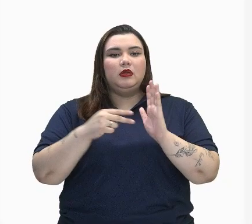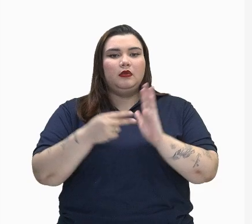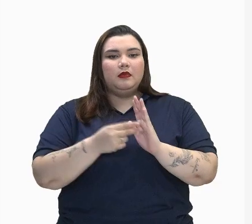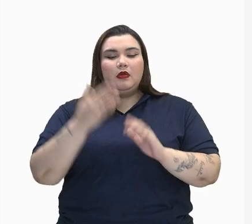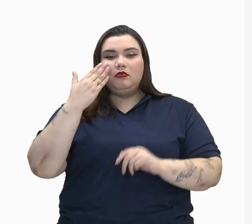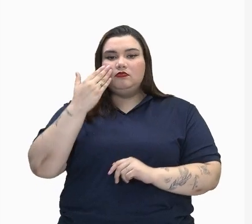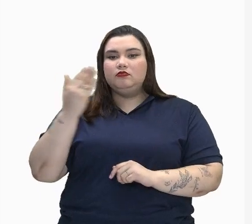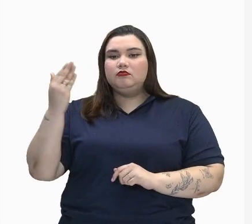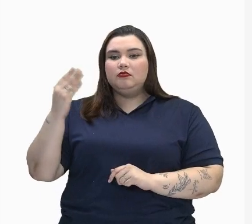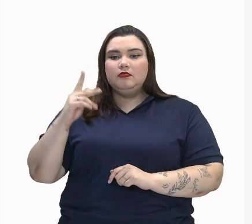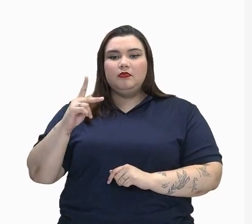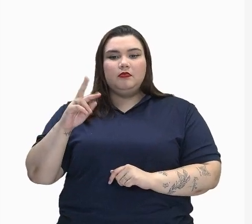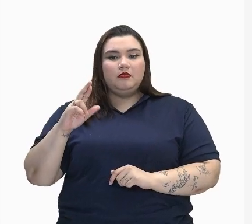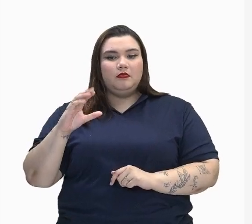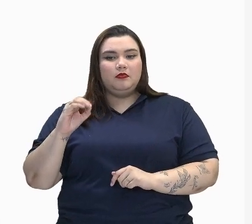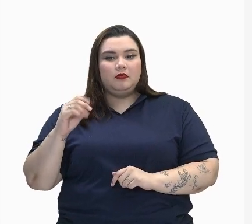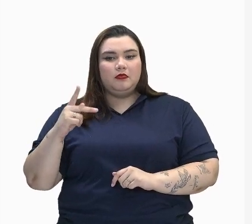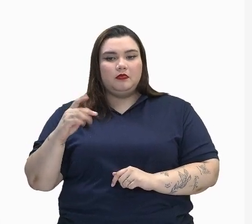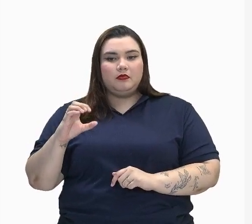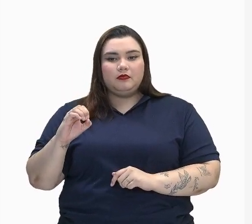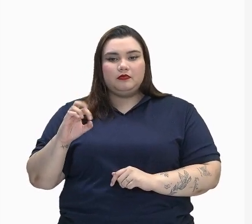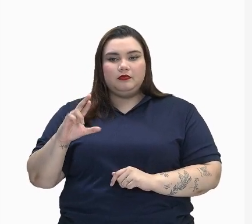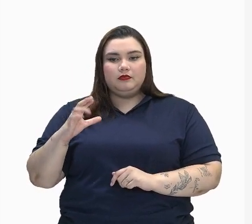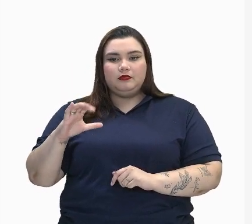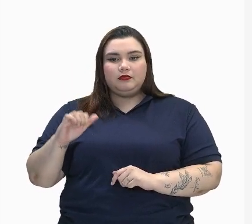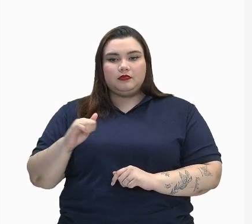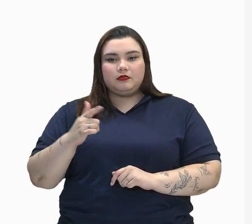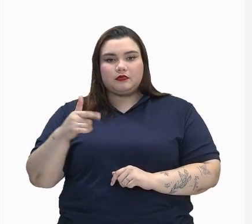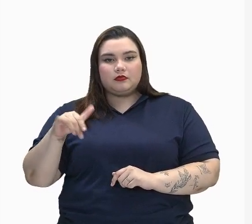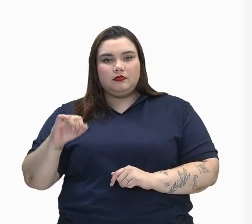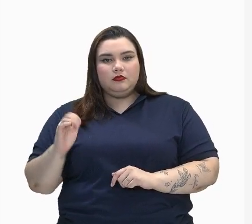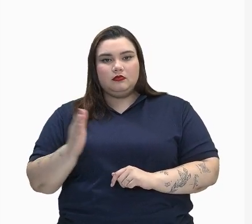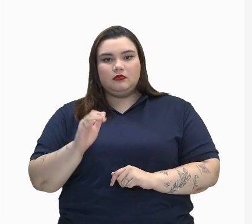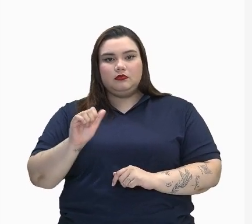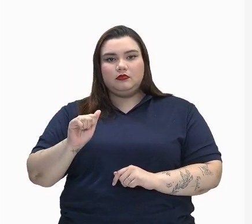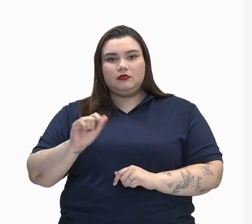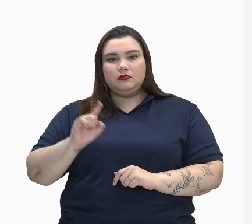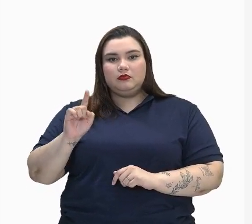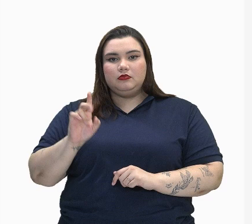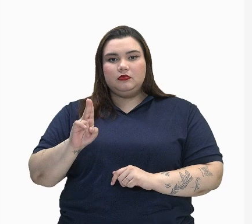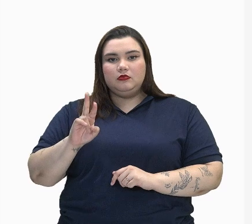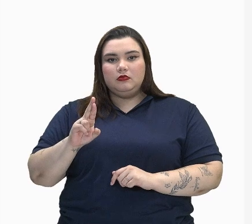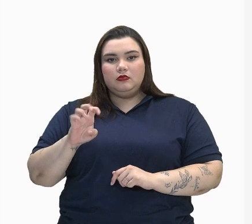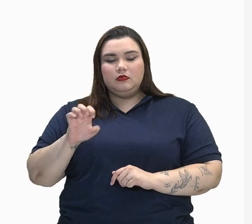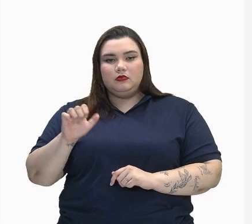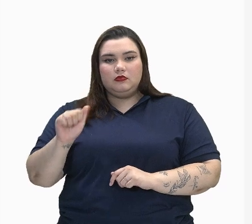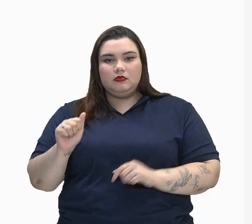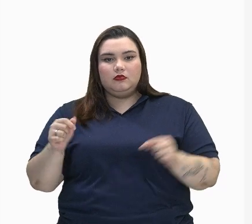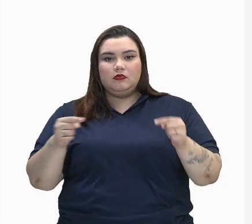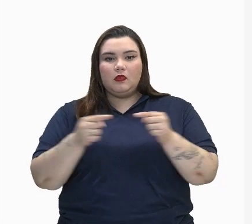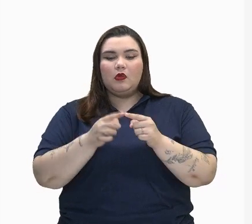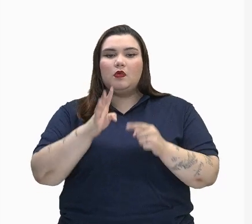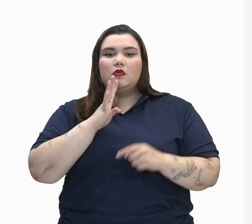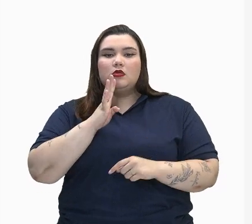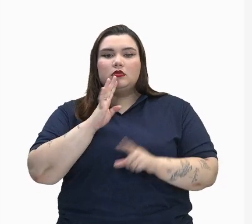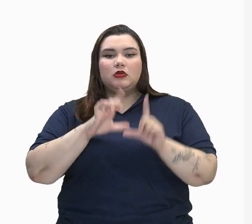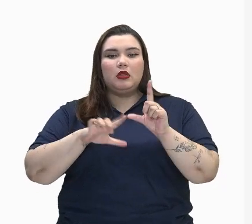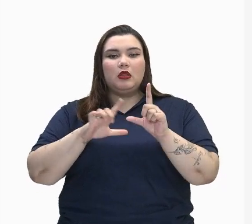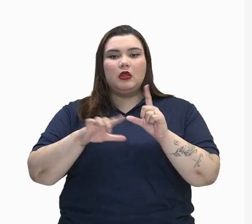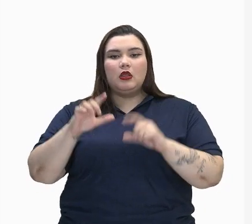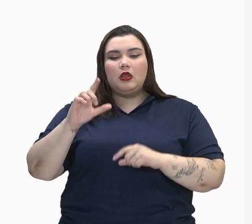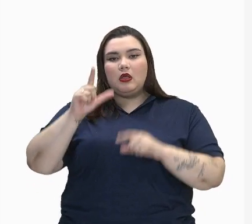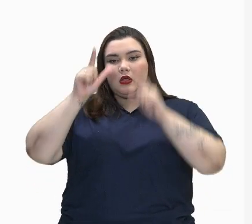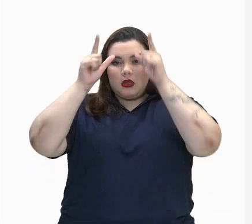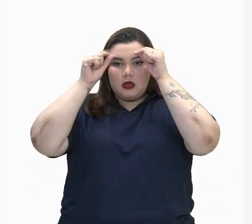Vamos verificar então na nossa cartela. A proporção áurea, também conhecida como φ, por isso que tem essa letra grega